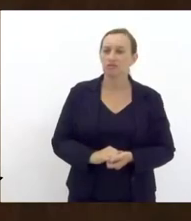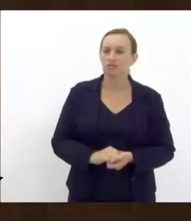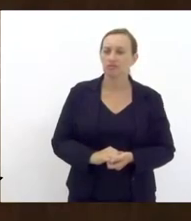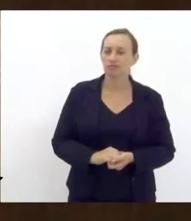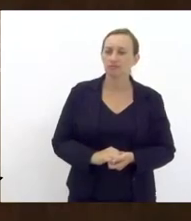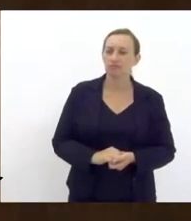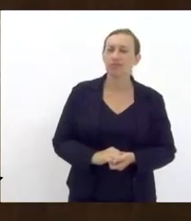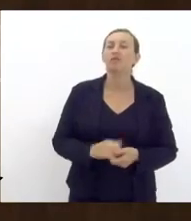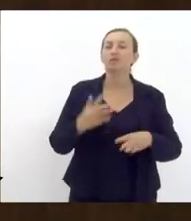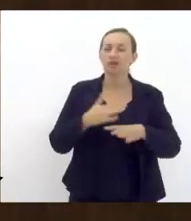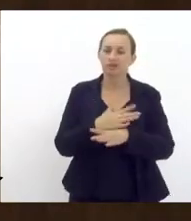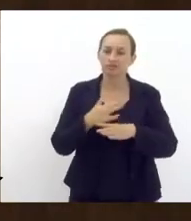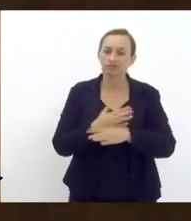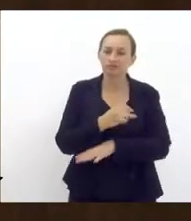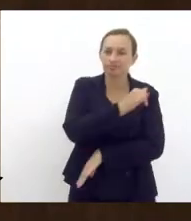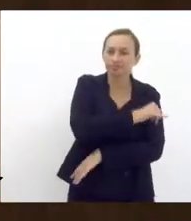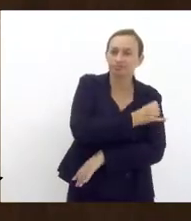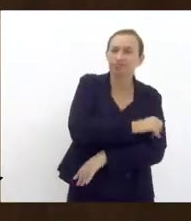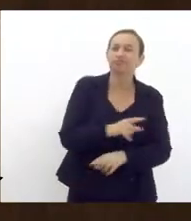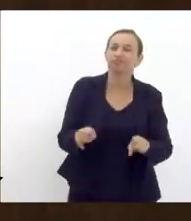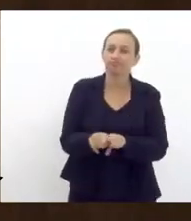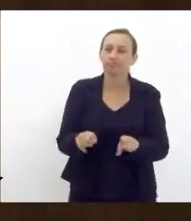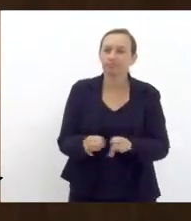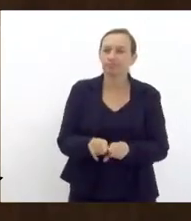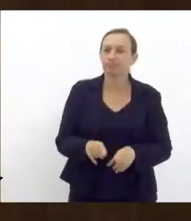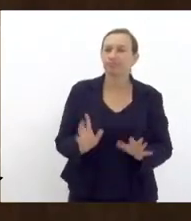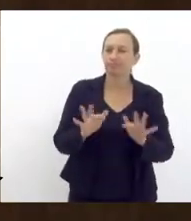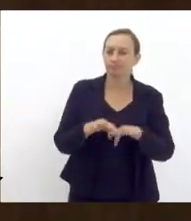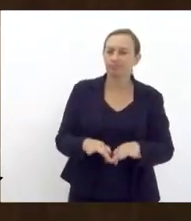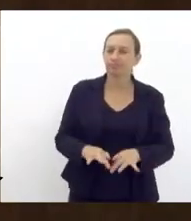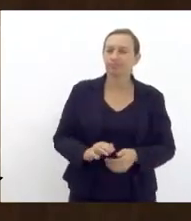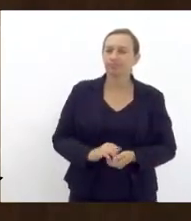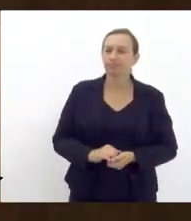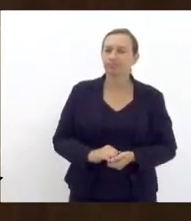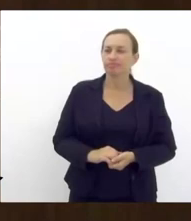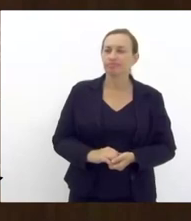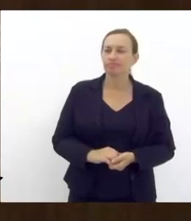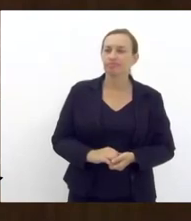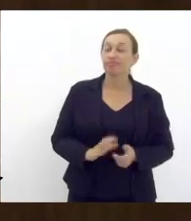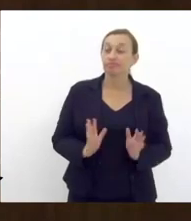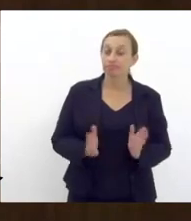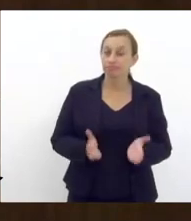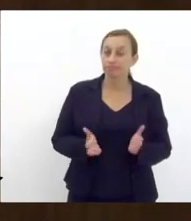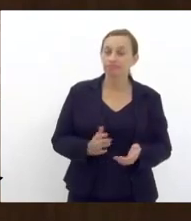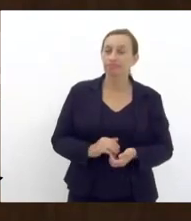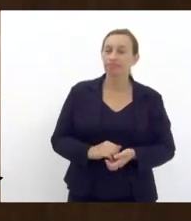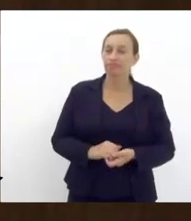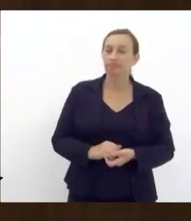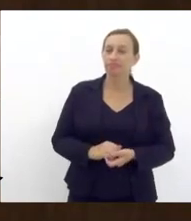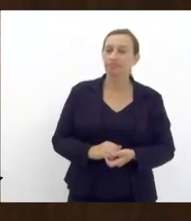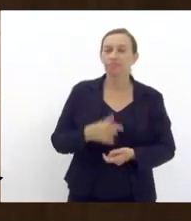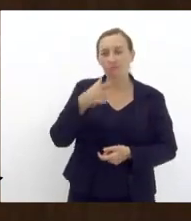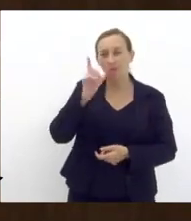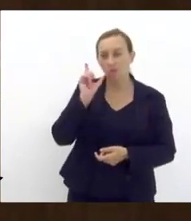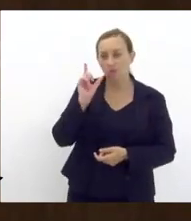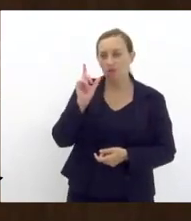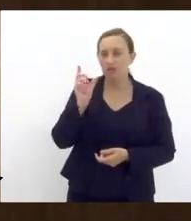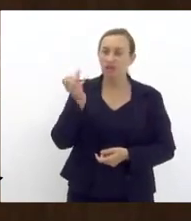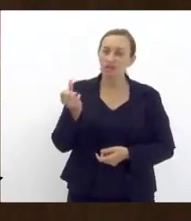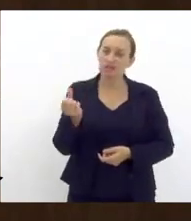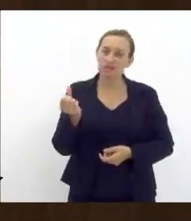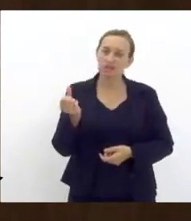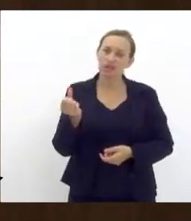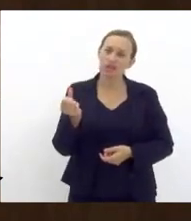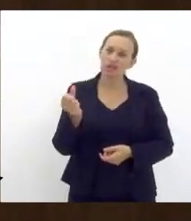como a cidade do Rio de Janeiro queria também é para encerrar é dizer que hoje de ontem às 6 horas e hoje